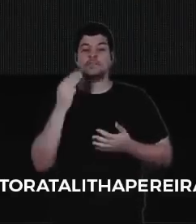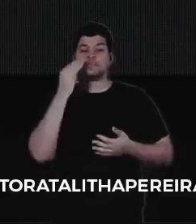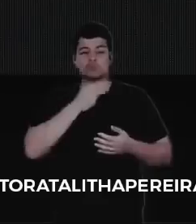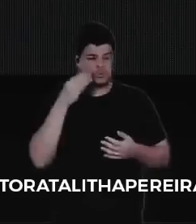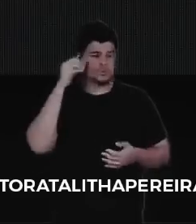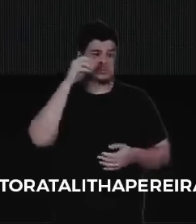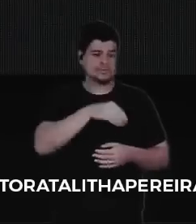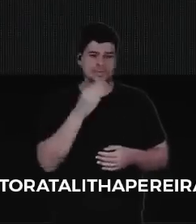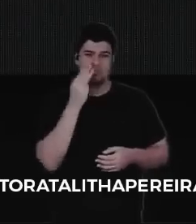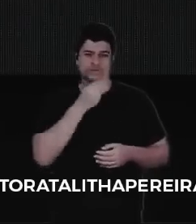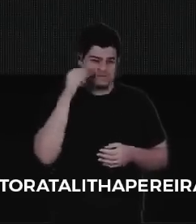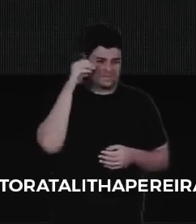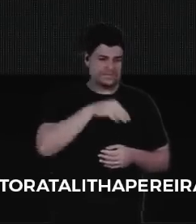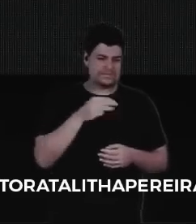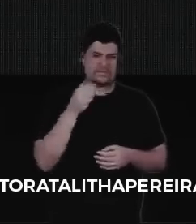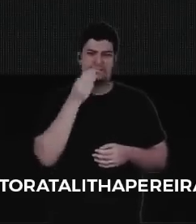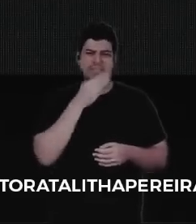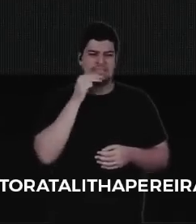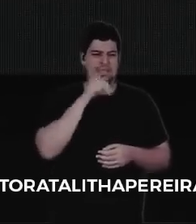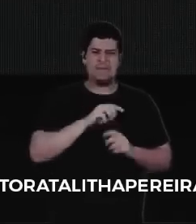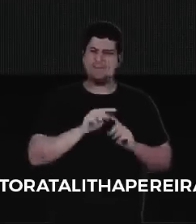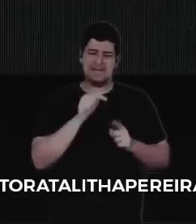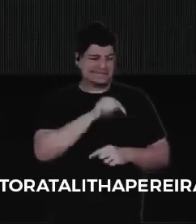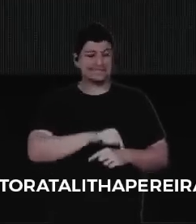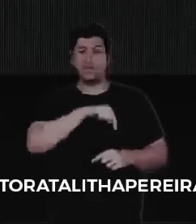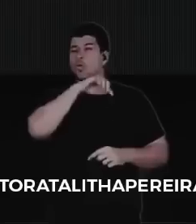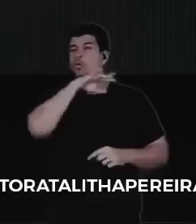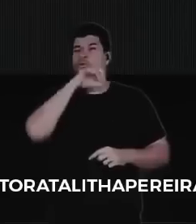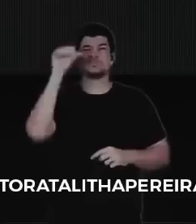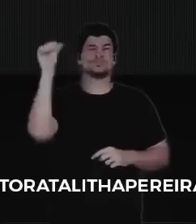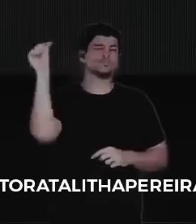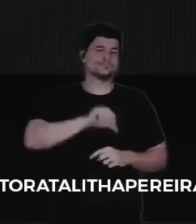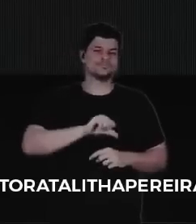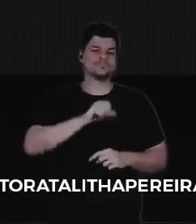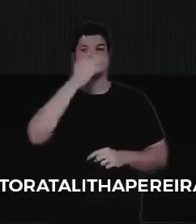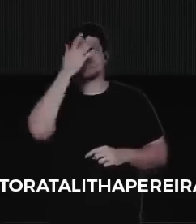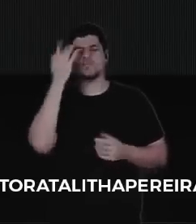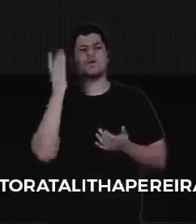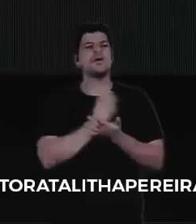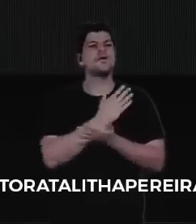você bota açúcar, mas o bicho não fica bom de jeito nenhum. Mas tem gente que é assim,